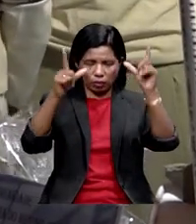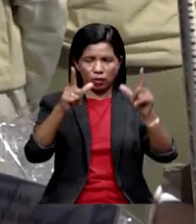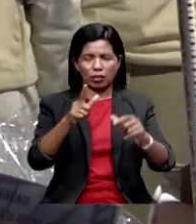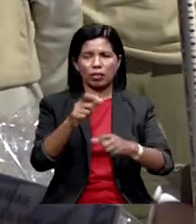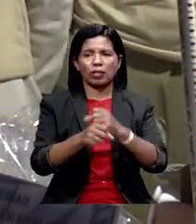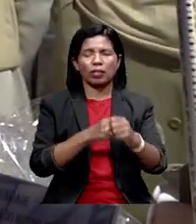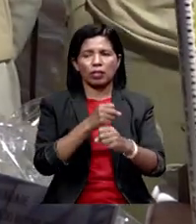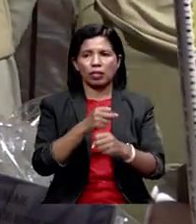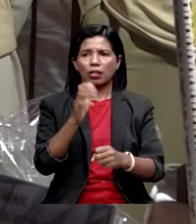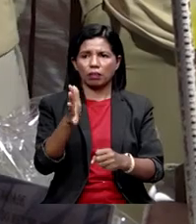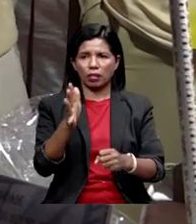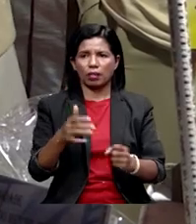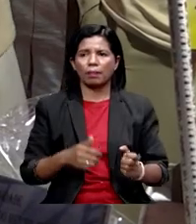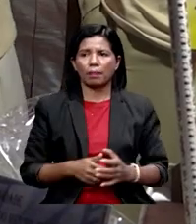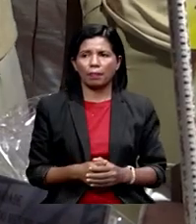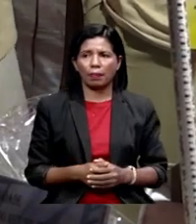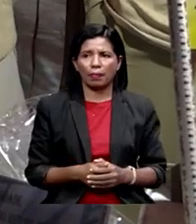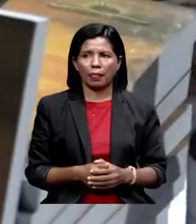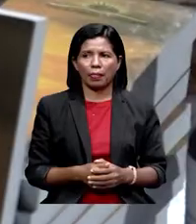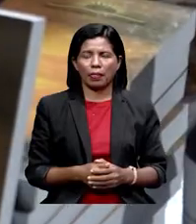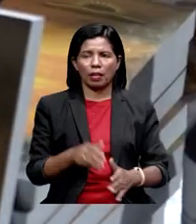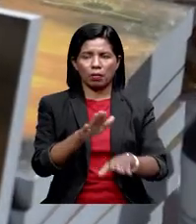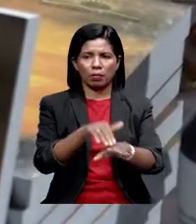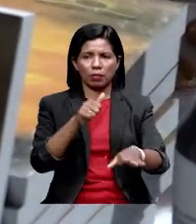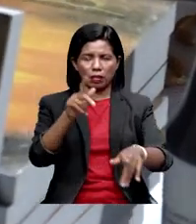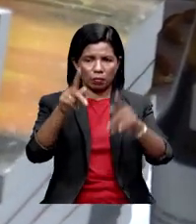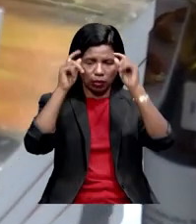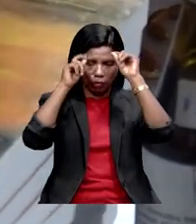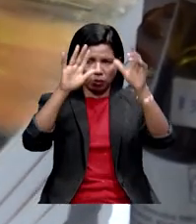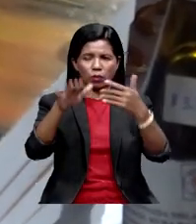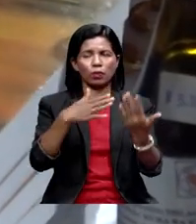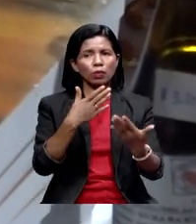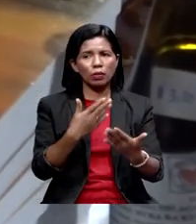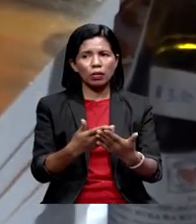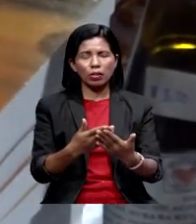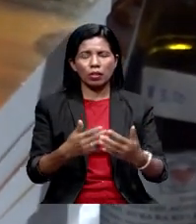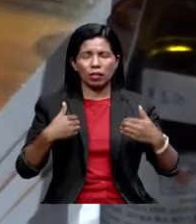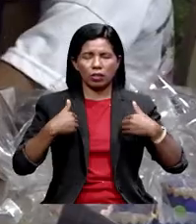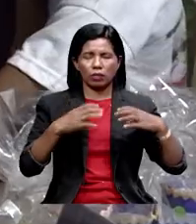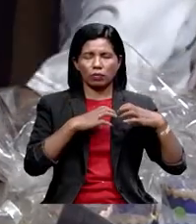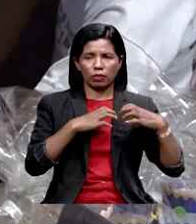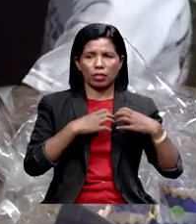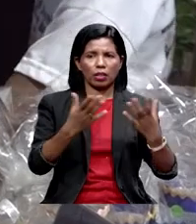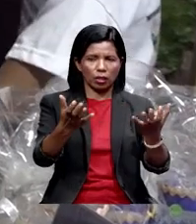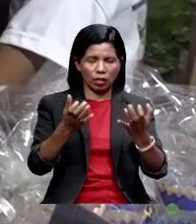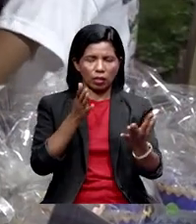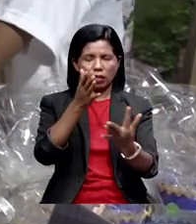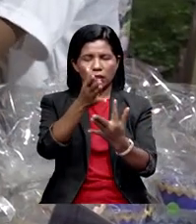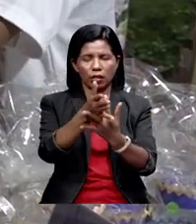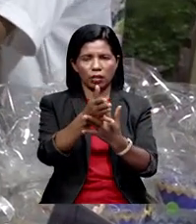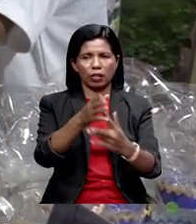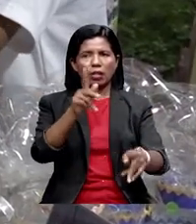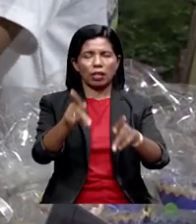né? Por isso, Fano Timor Oan Siren Bema e a Fuan e a Neon, a cara Tama e a